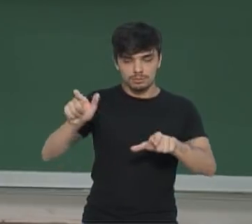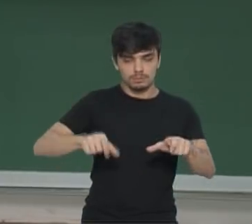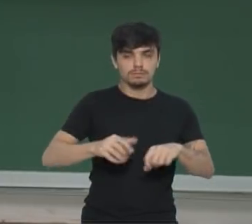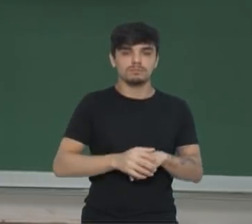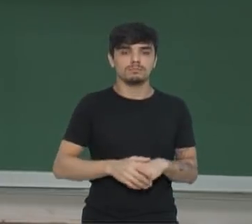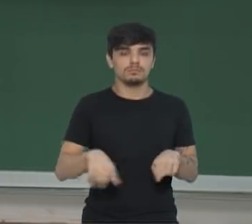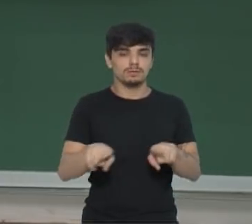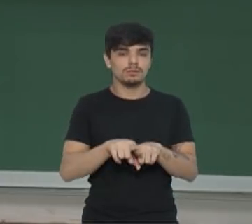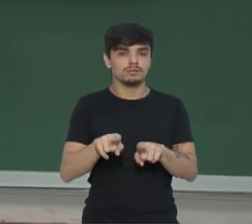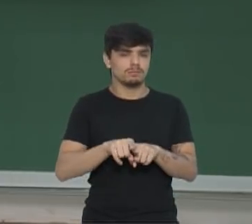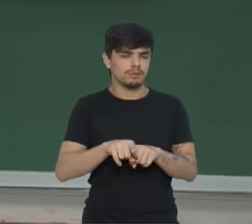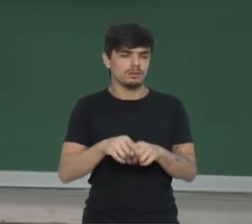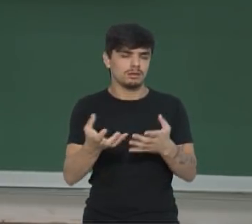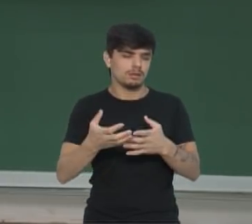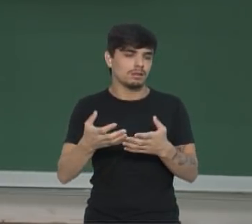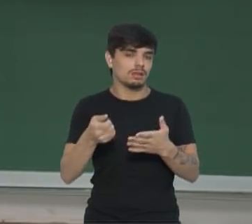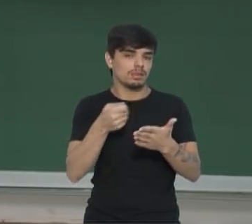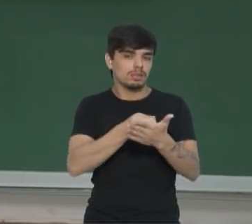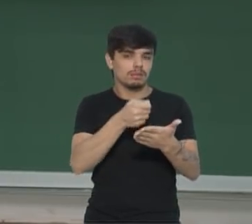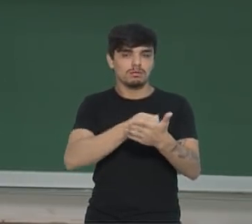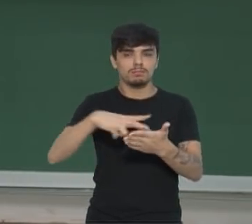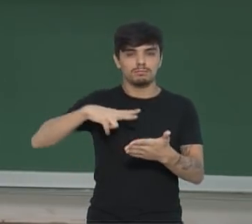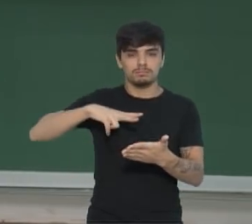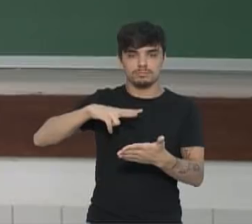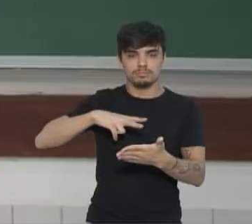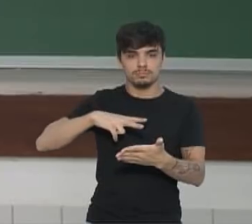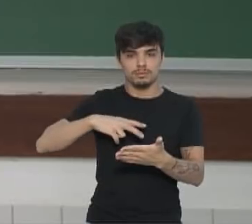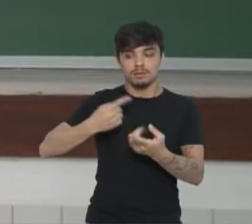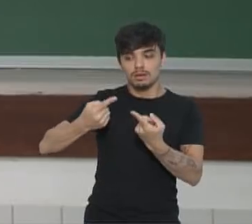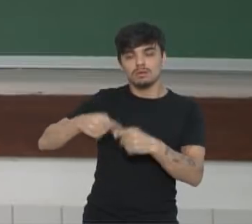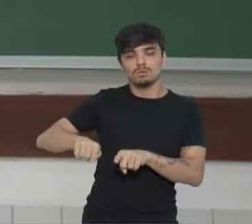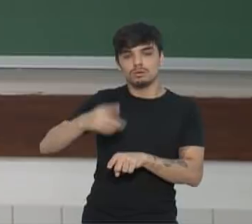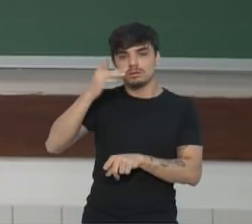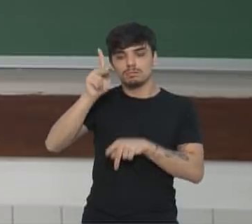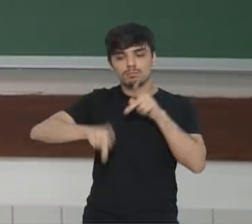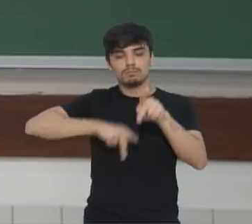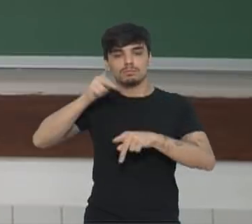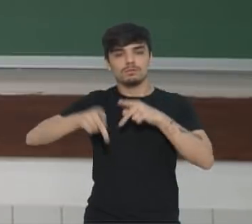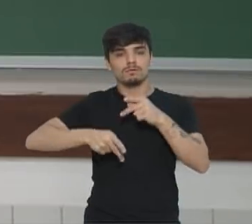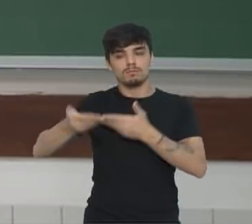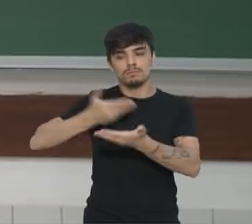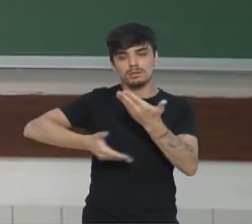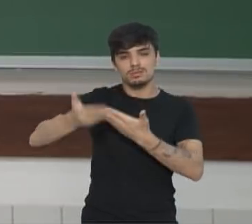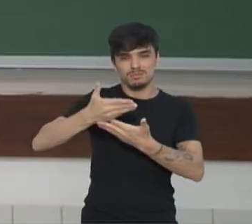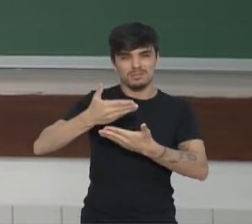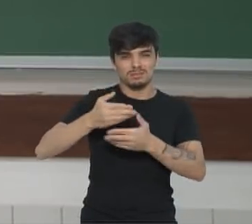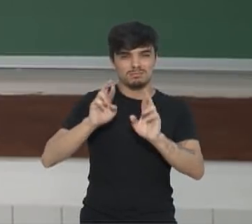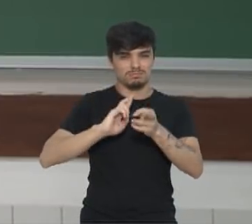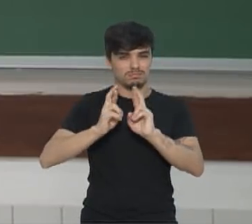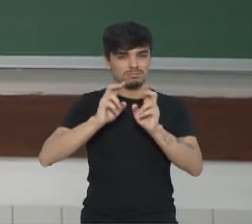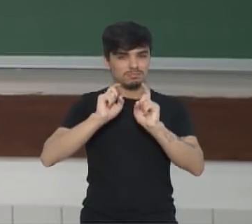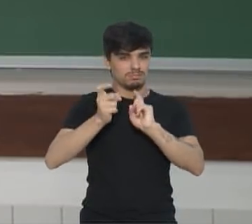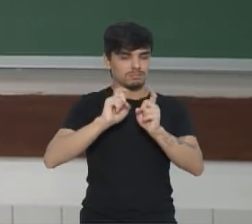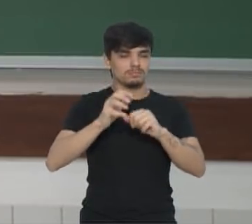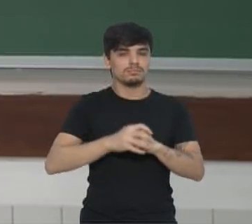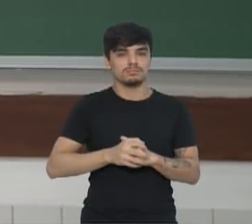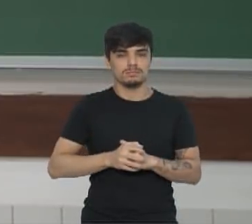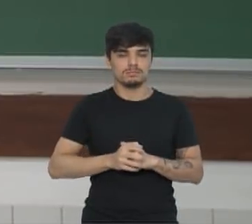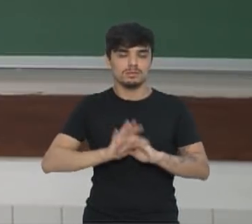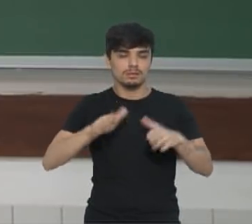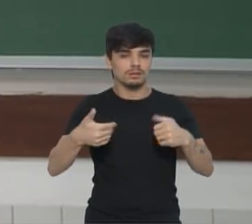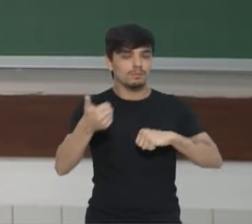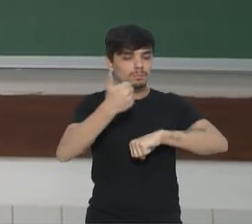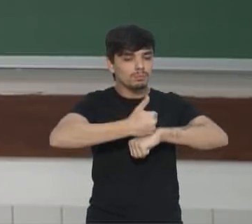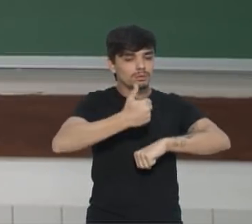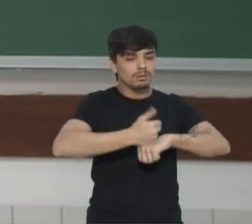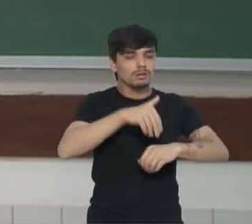defendiam a propriedade privada. E eram contra que o povo participasse da convenção. Para eles já tinha feito a revolução, tinha dado poder para os ricos, já estava